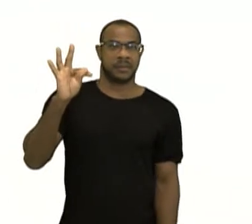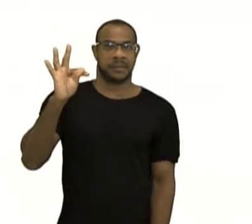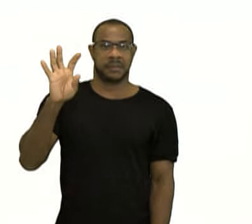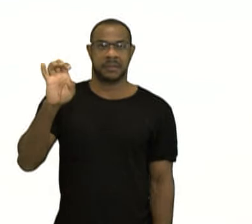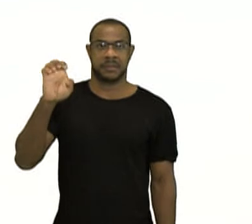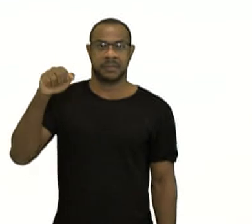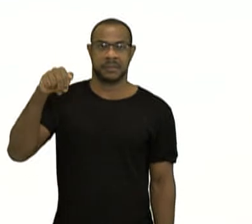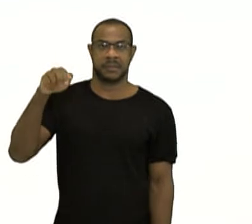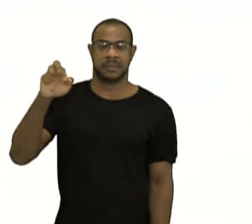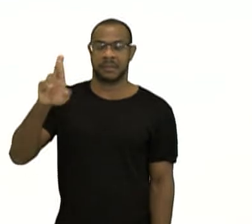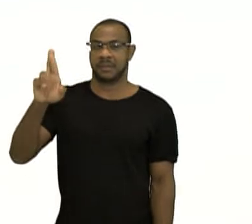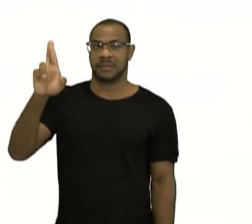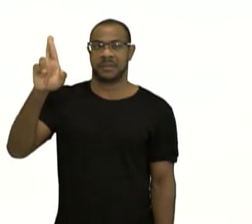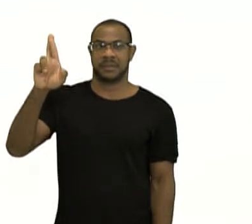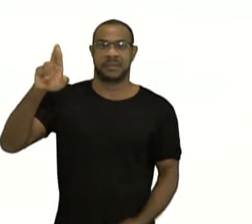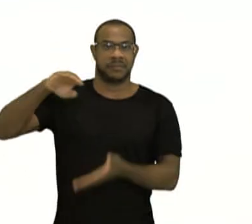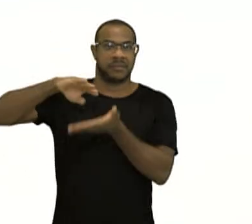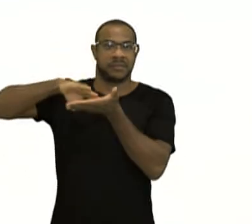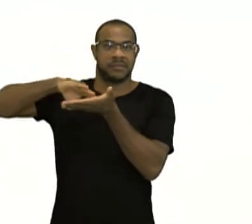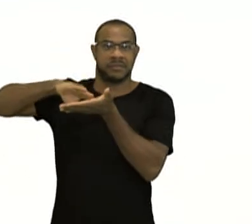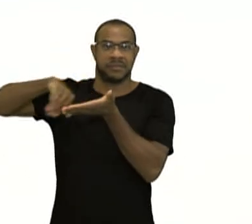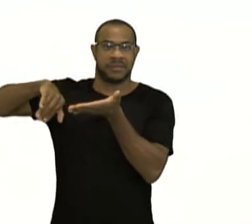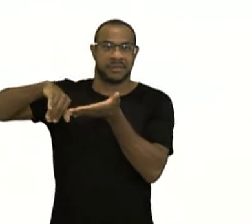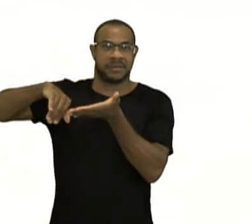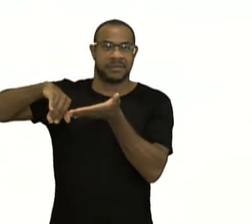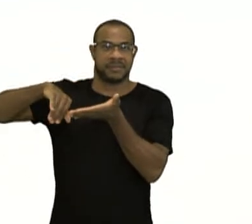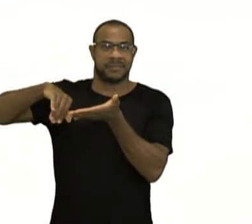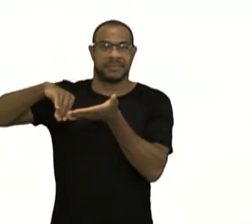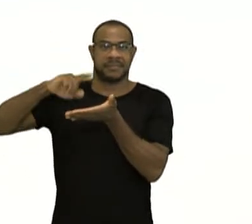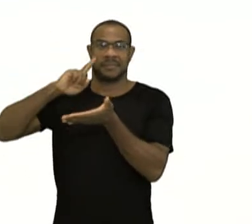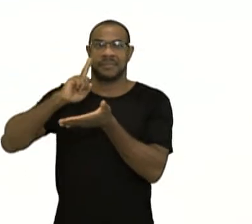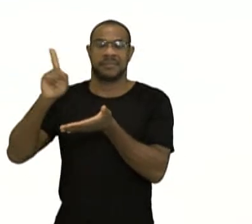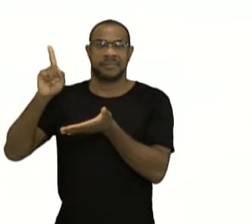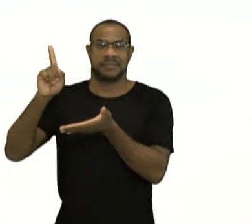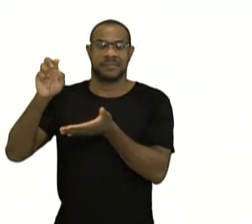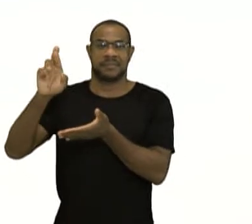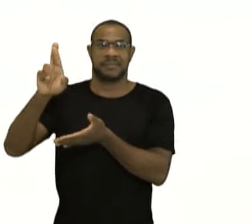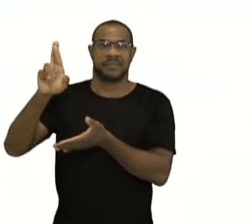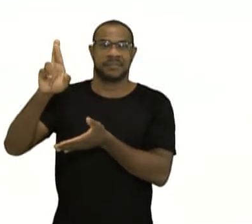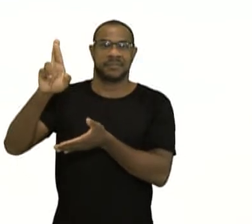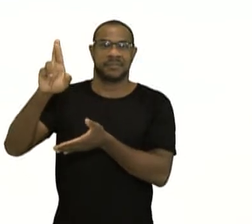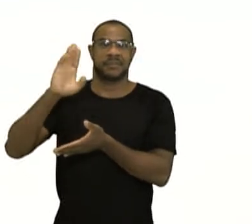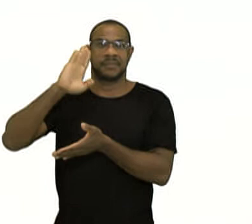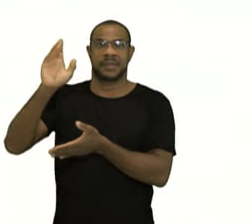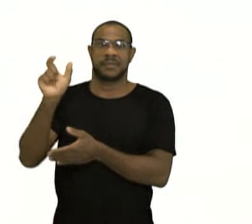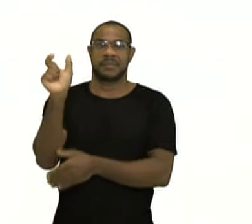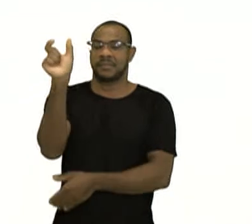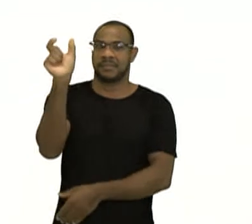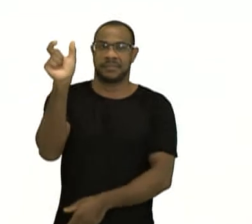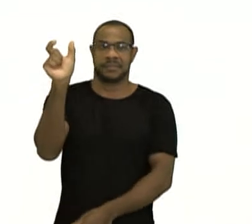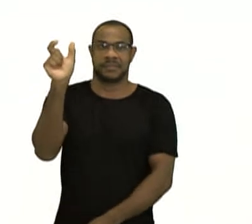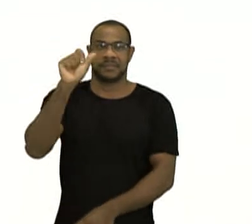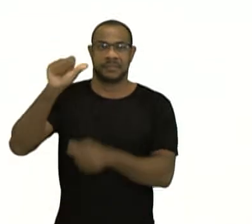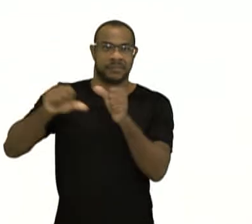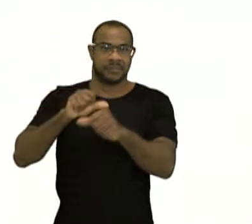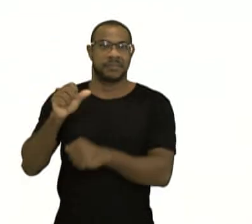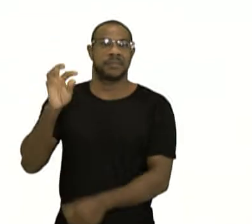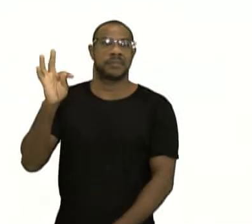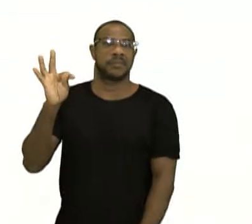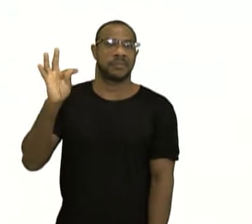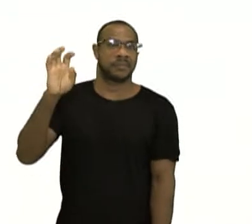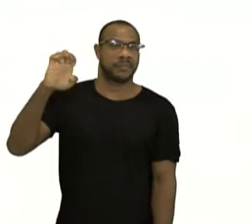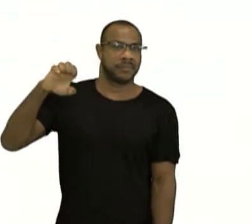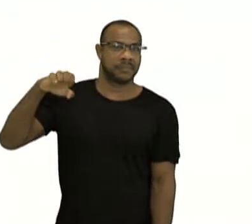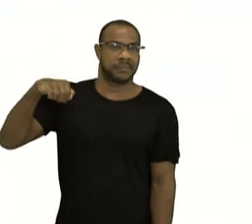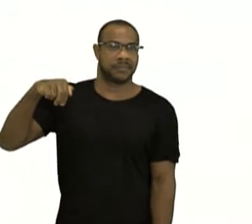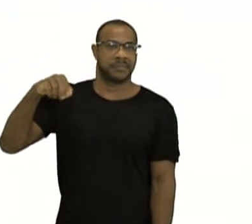que ocorre com a raiz? É ten. A raiz ten muda para tendrí. Tendrí.